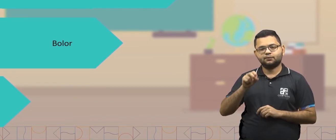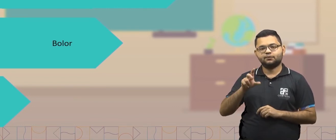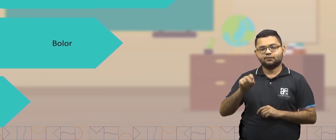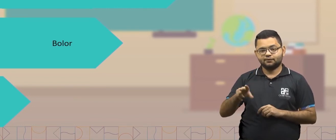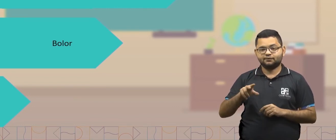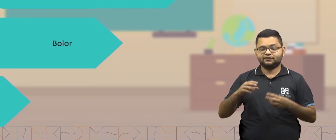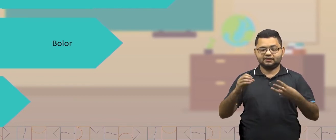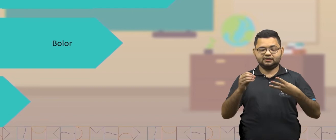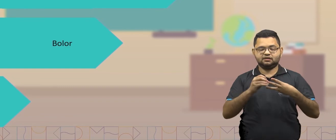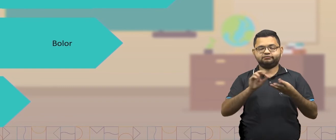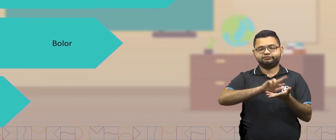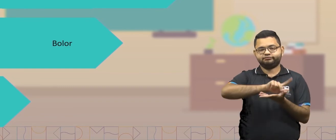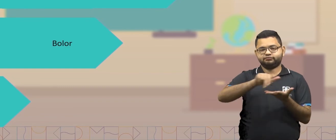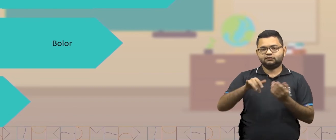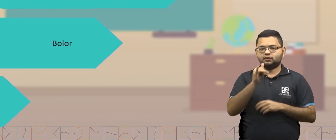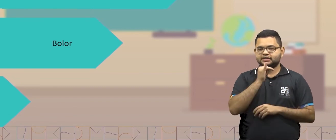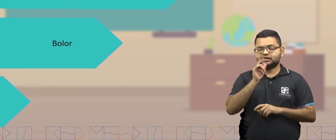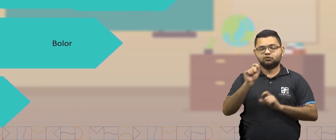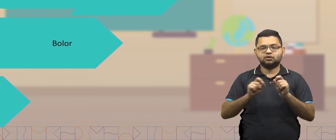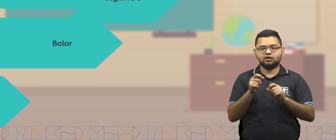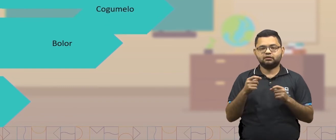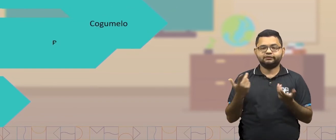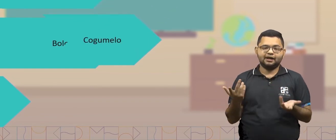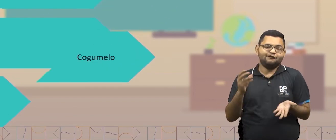pluricelular, um exemplo, o que sobrou foi o